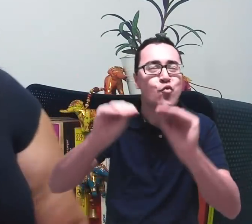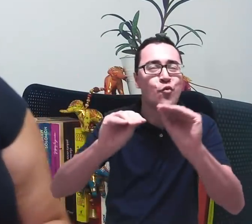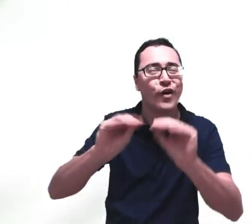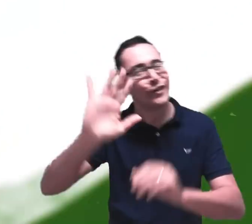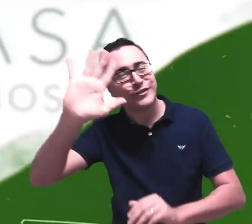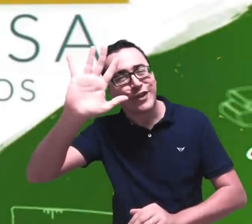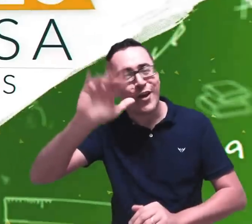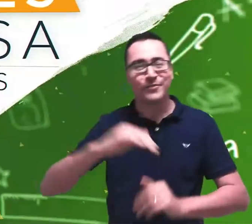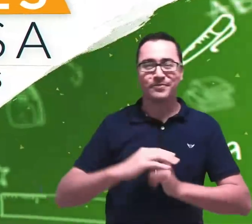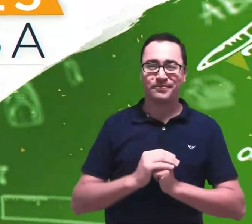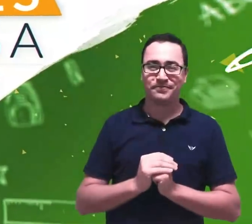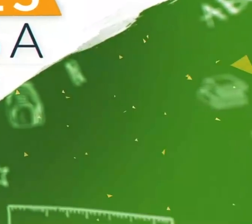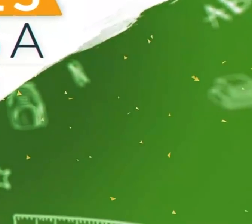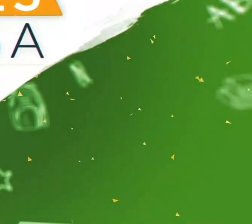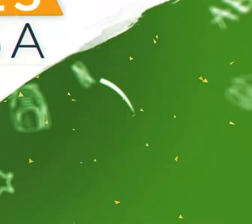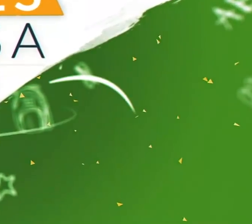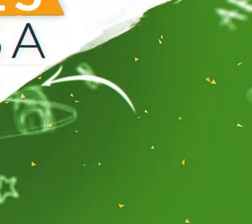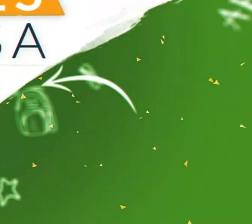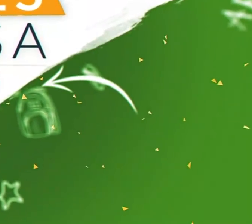Tchau!